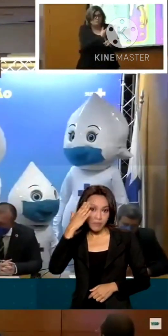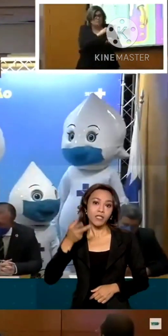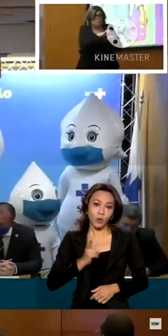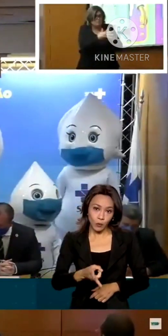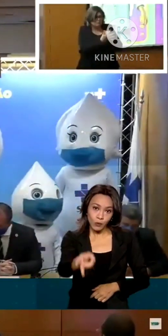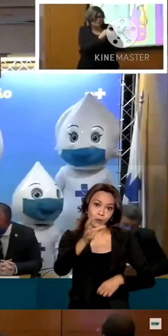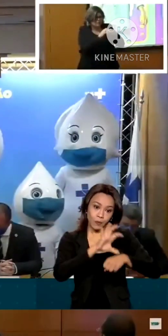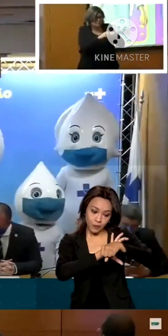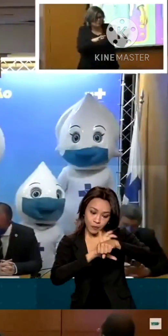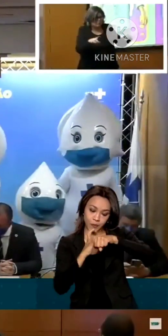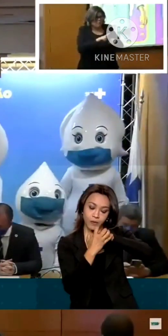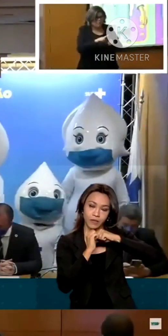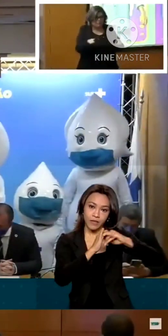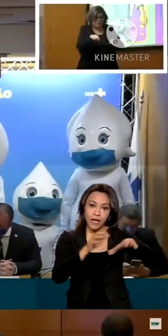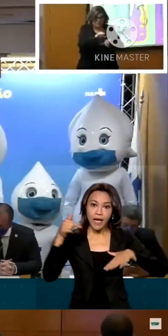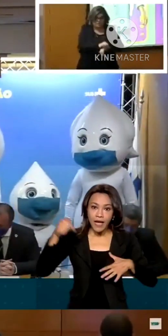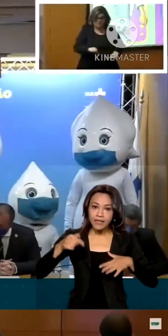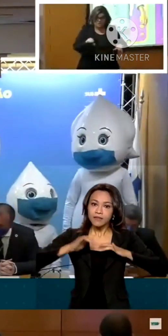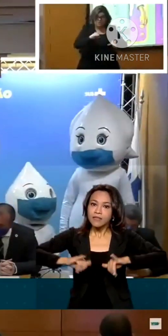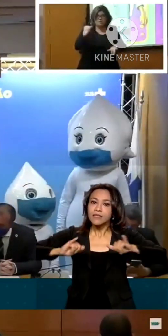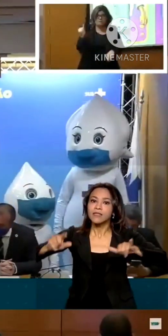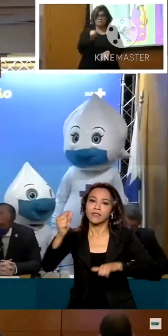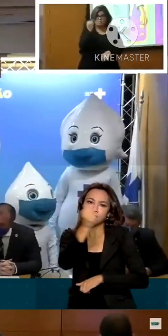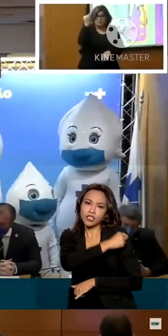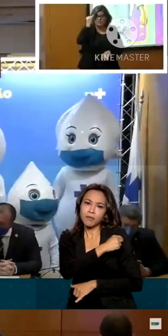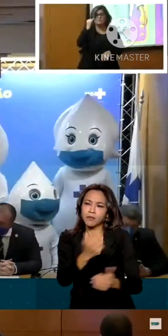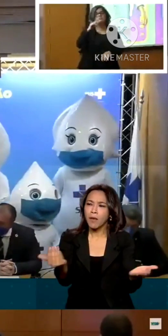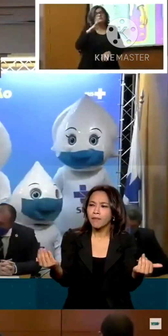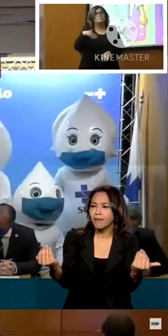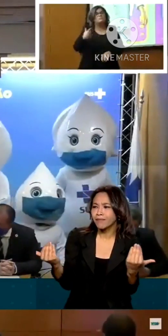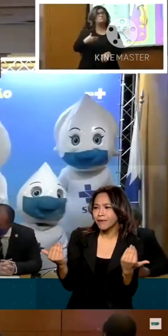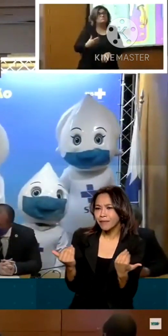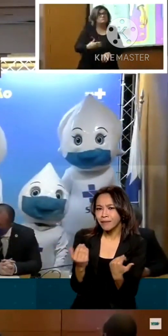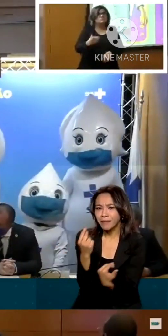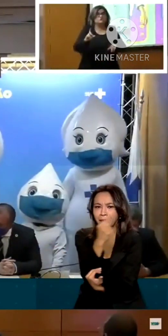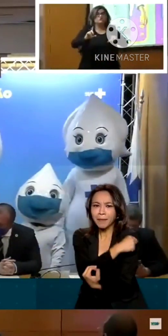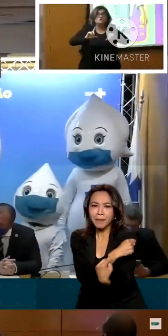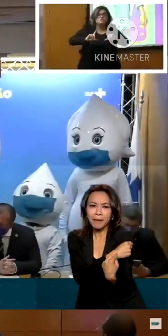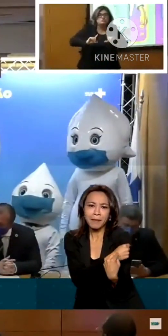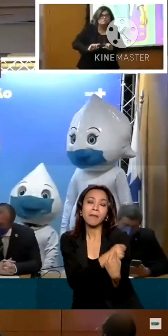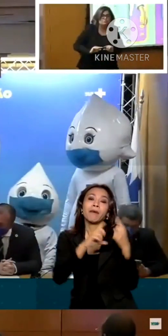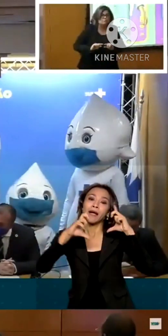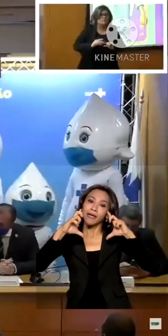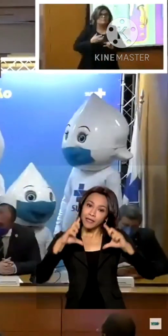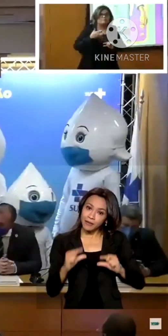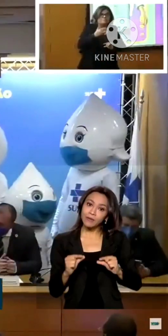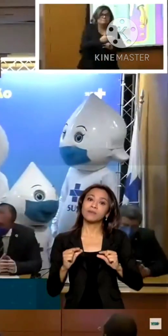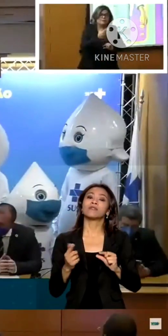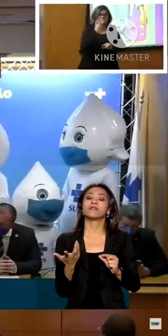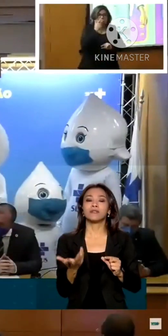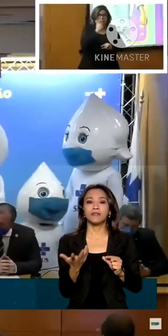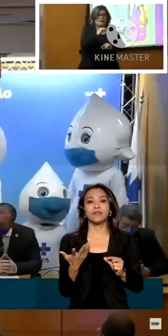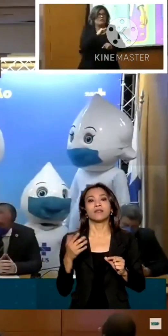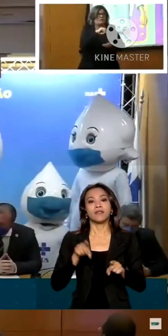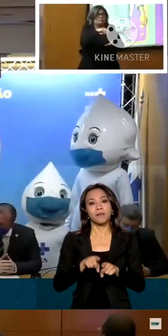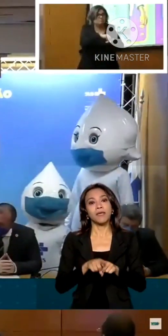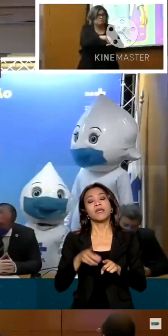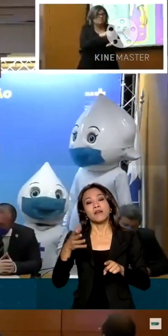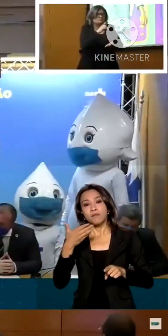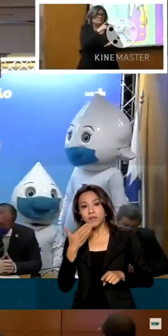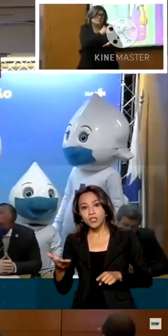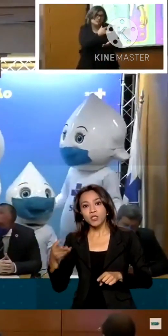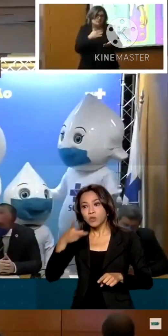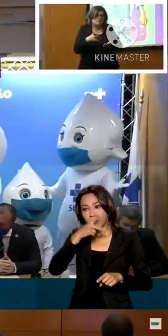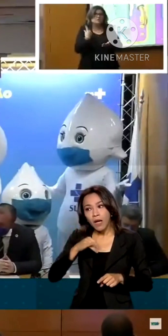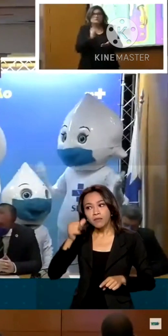Então esse essa campanha motivacional é importante por eventualmente a diminuir a ida dos Pais aos postos de saúde então